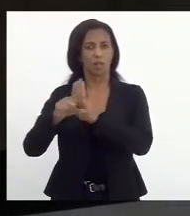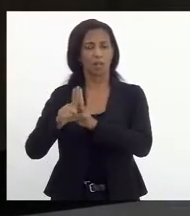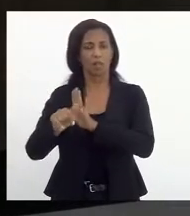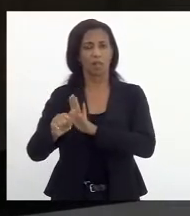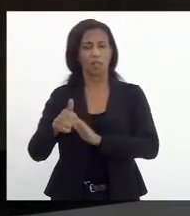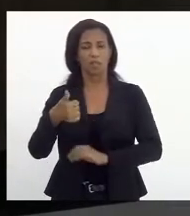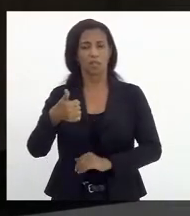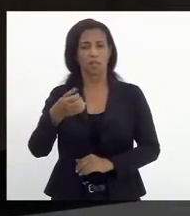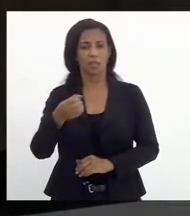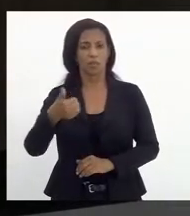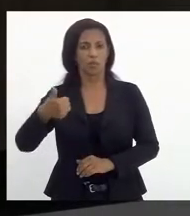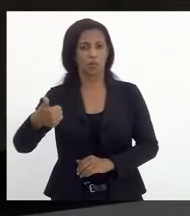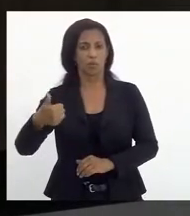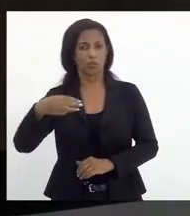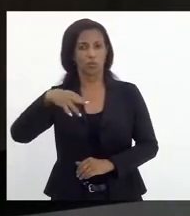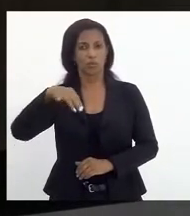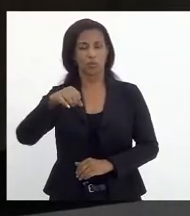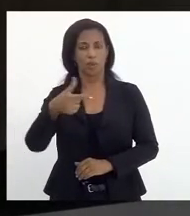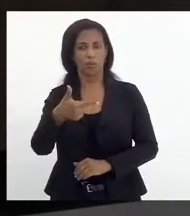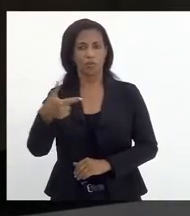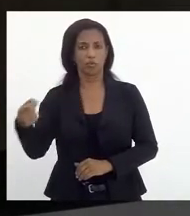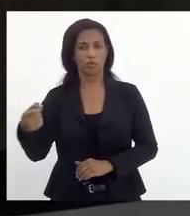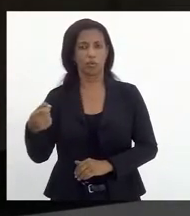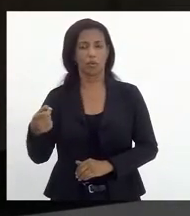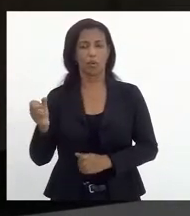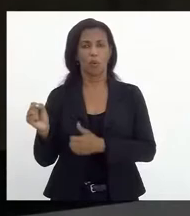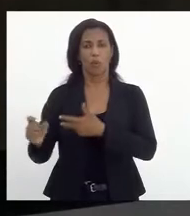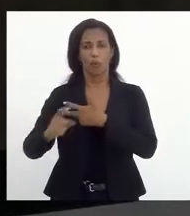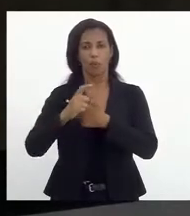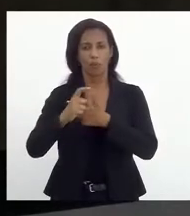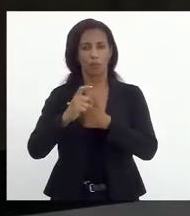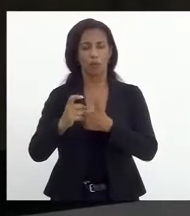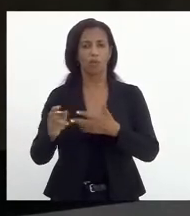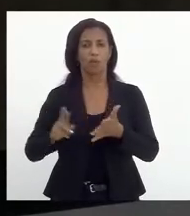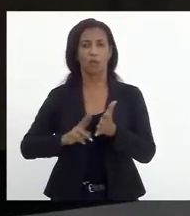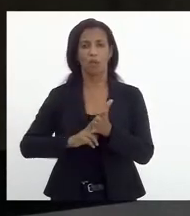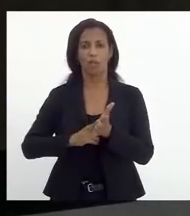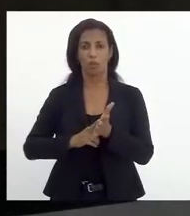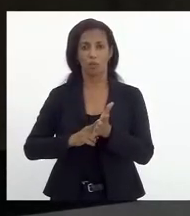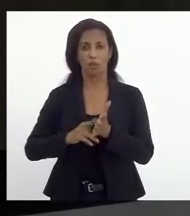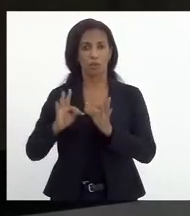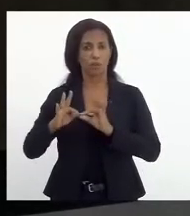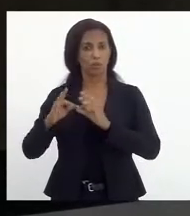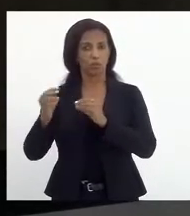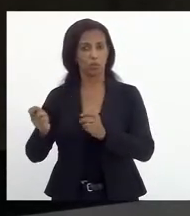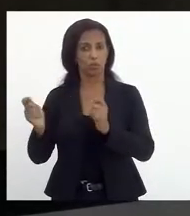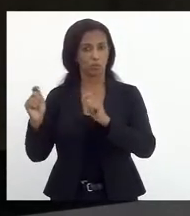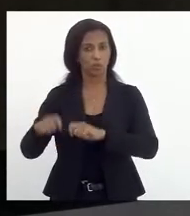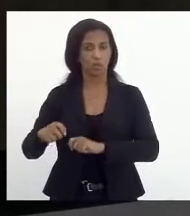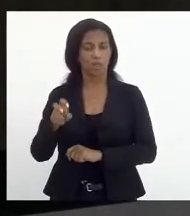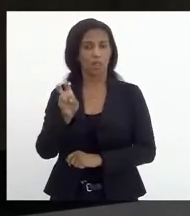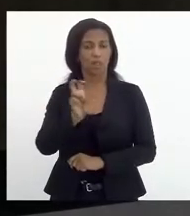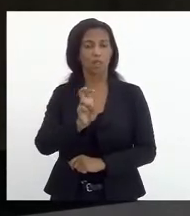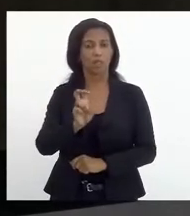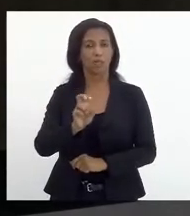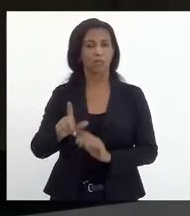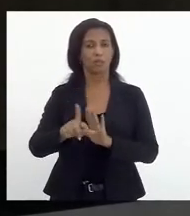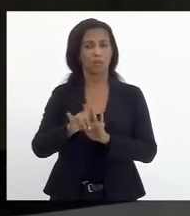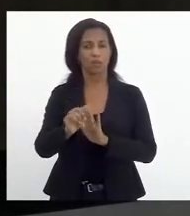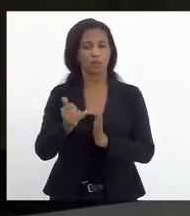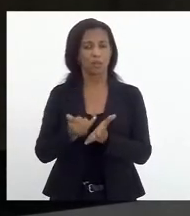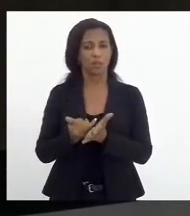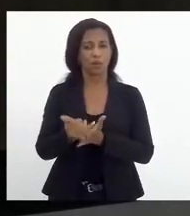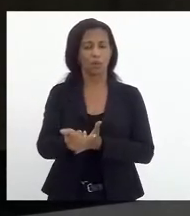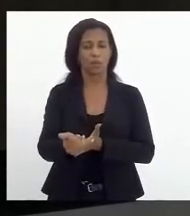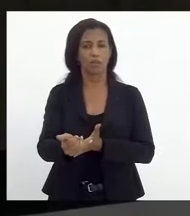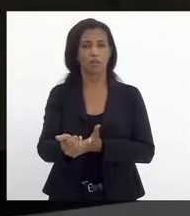de maio de 2000. Artigo 4º, o Poder Executivo regulamentará a presente lei no que couber. 5º, artigo 5º, essa lei entra em vigor